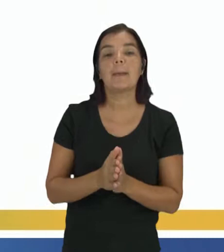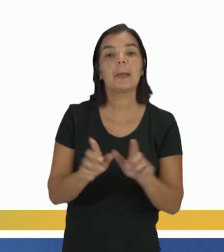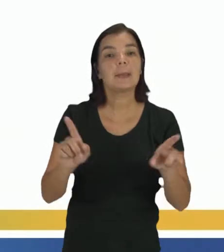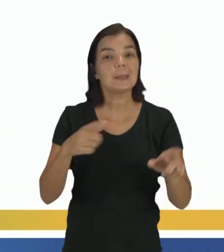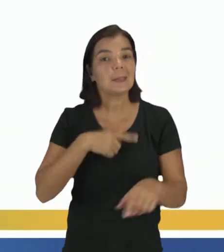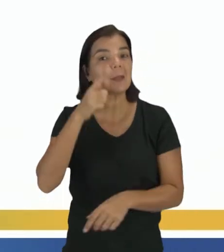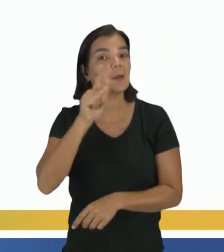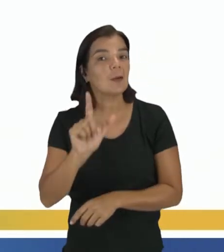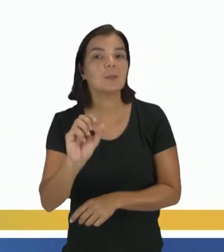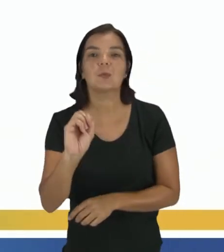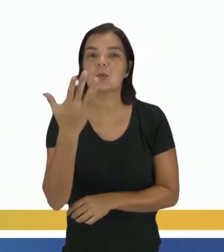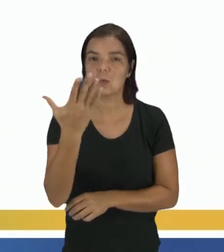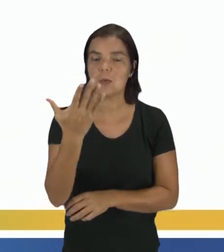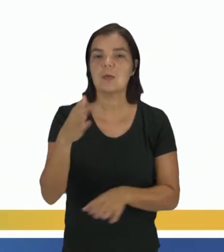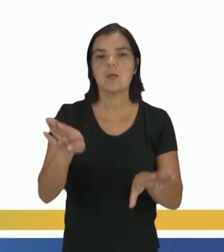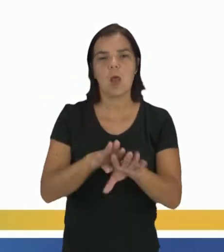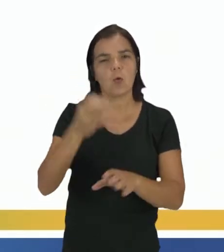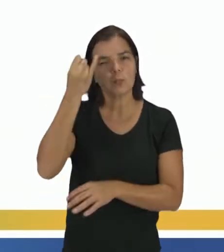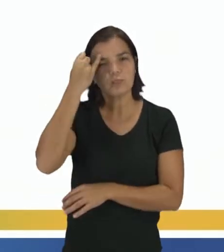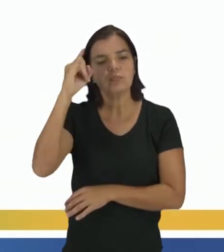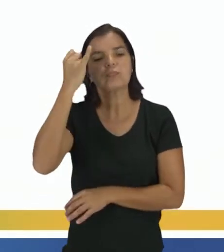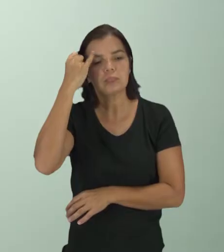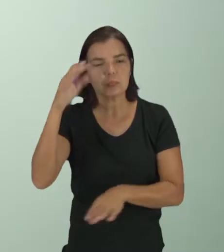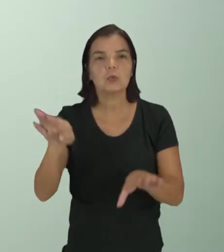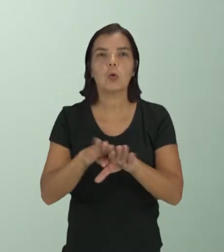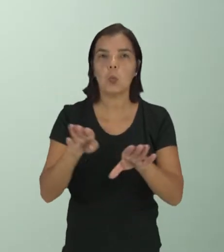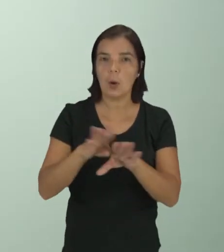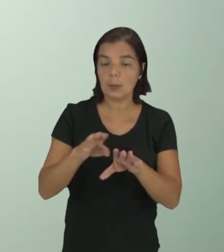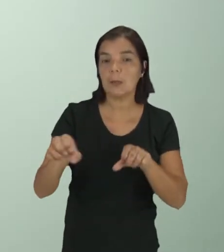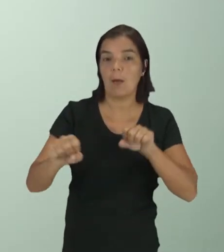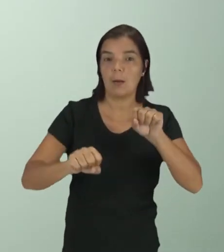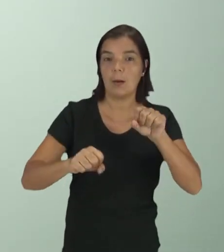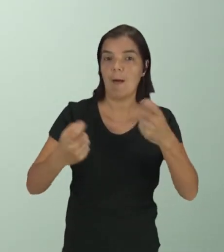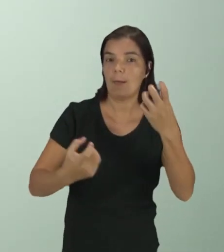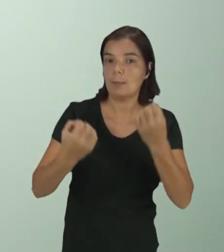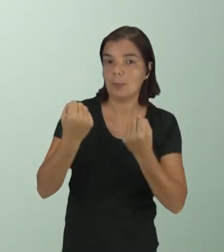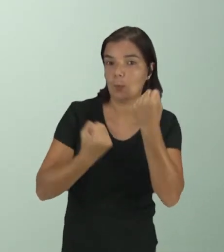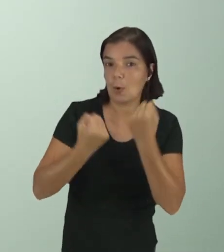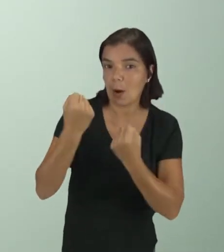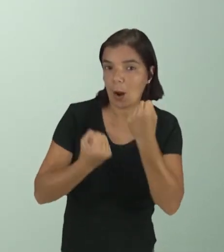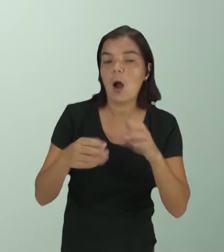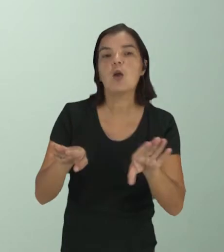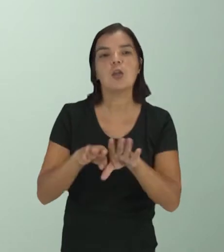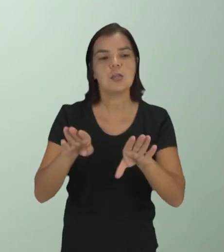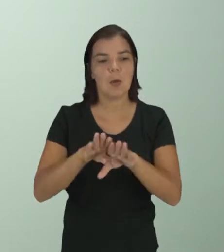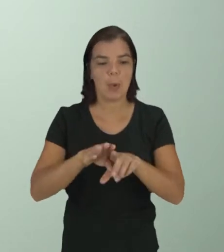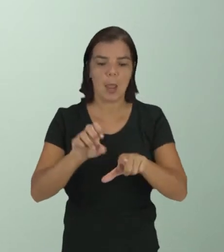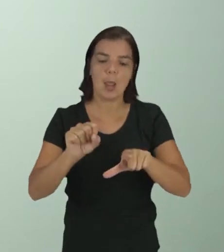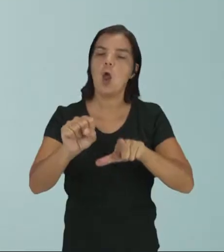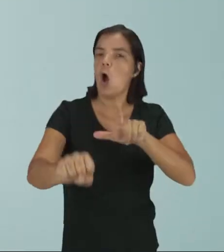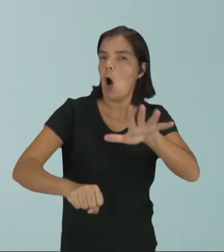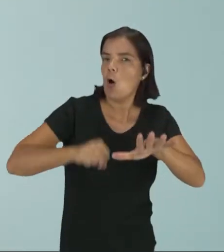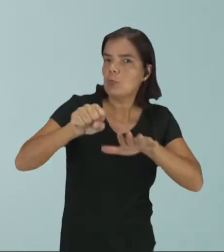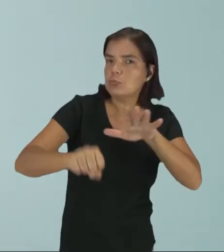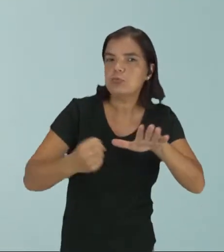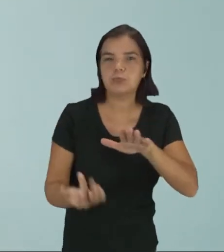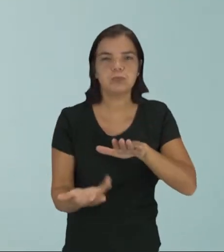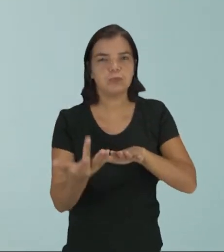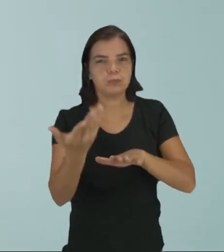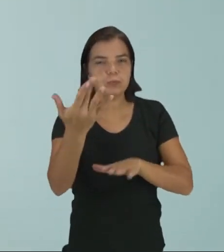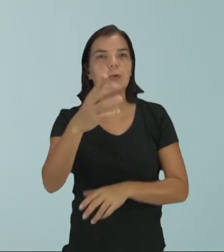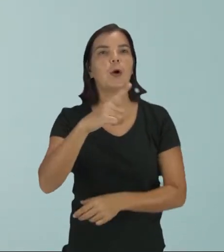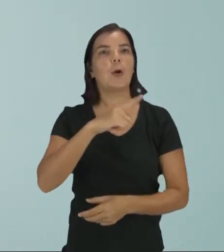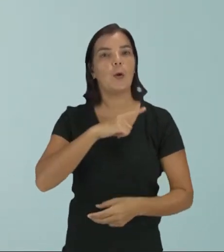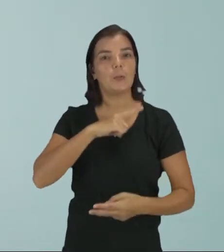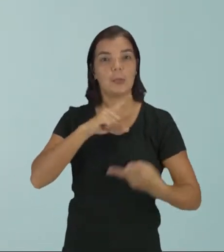que ela aconteça e também por algumas invenções, entre elas a locomotiva e a máquina a vapor. Seguidamente, nós vamos ter a